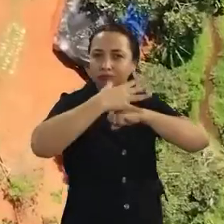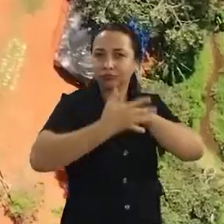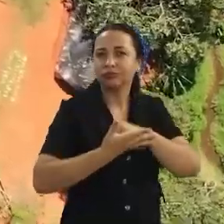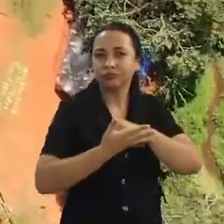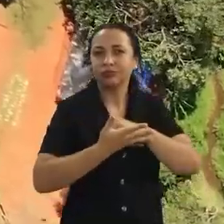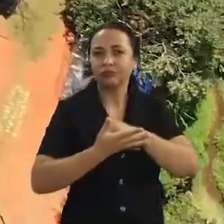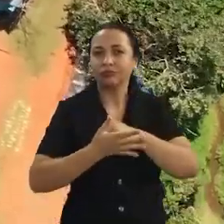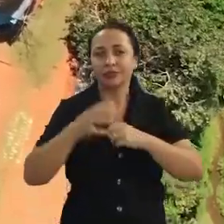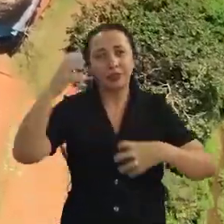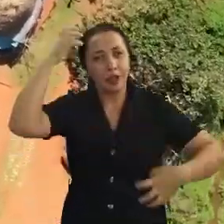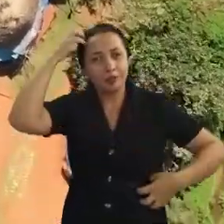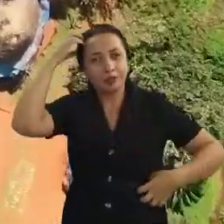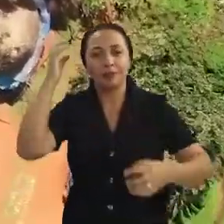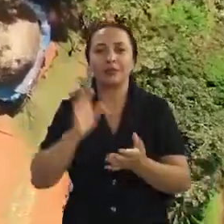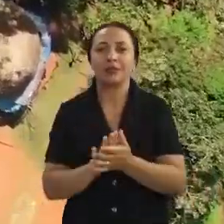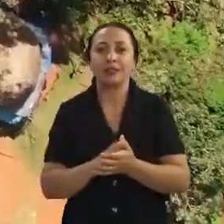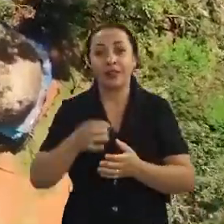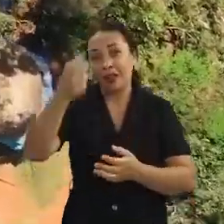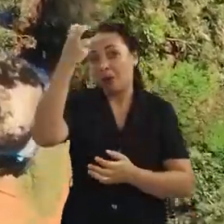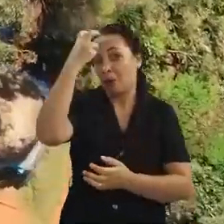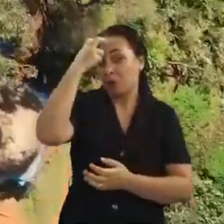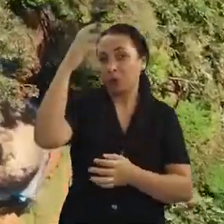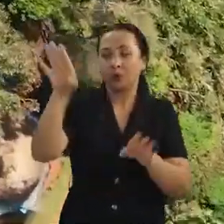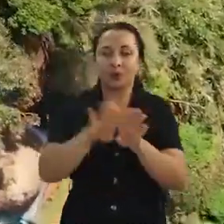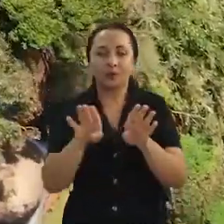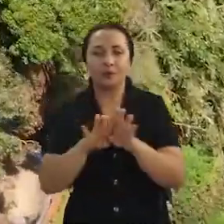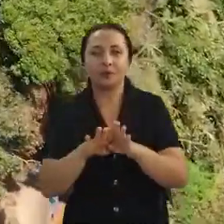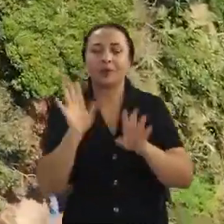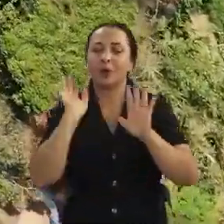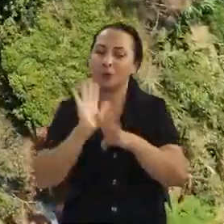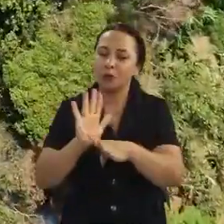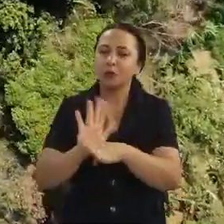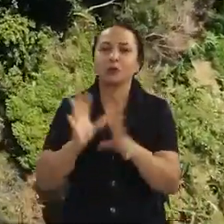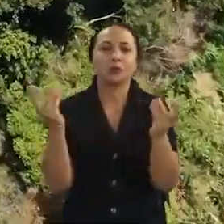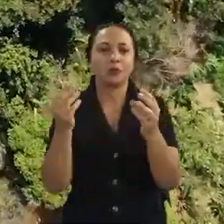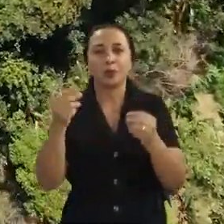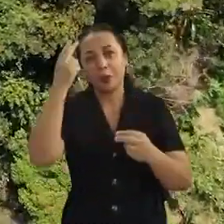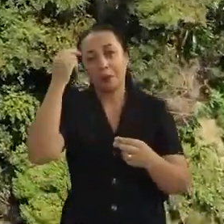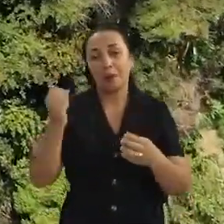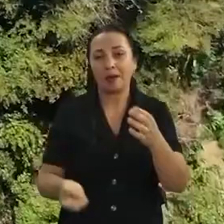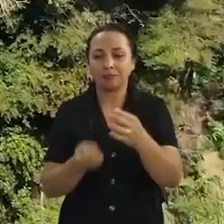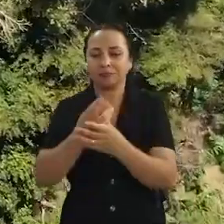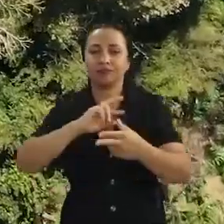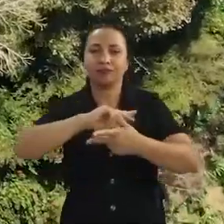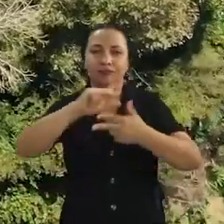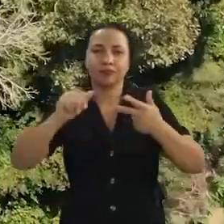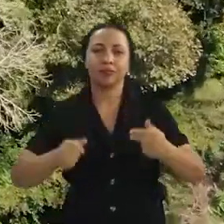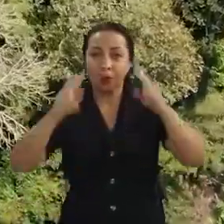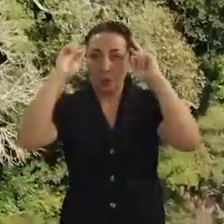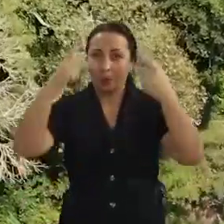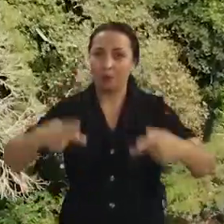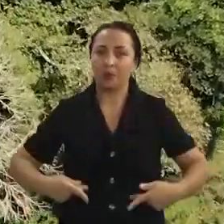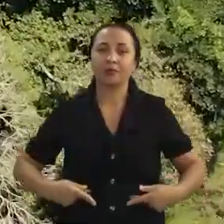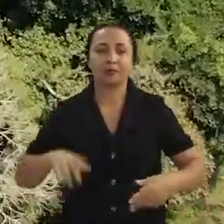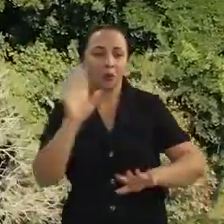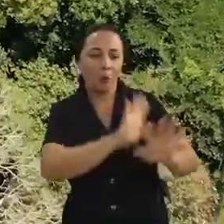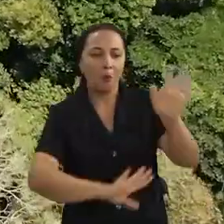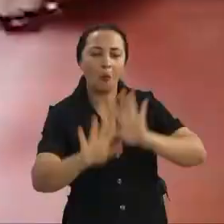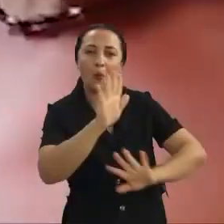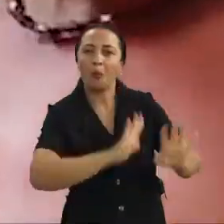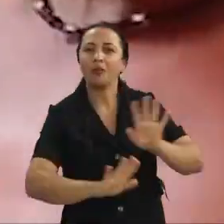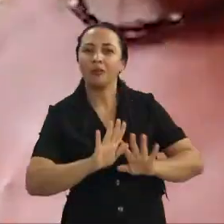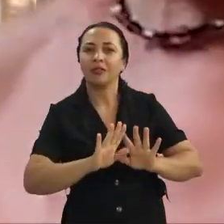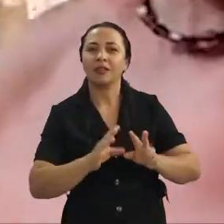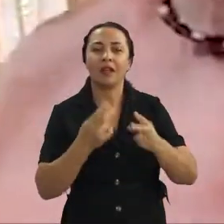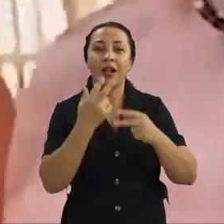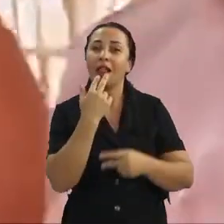populações inclusive contribui enormemente para adversidade cultural humana então além de proteger